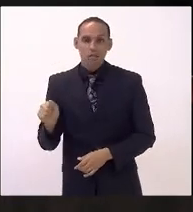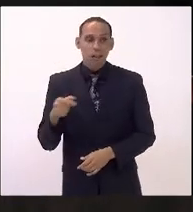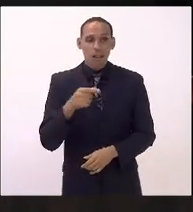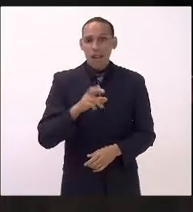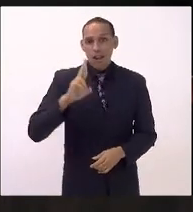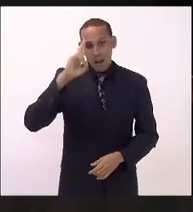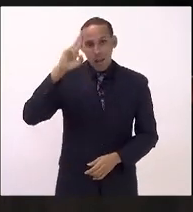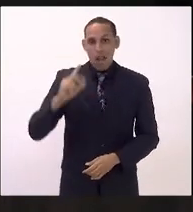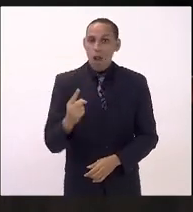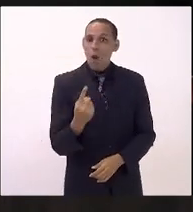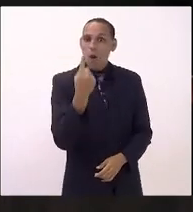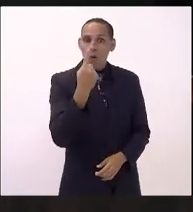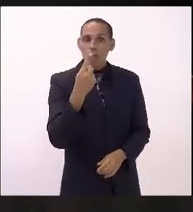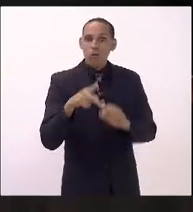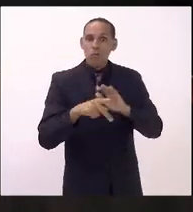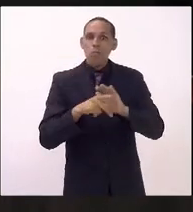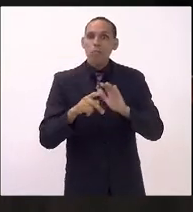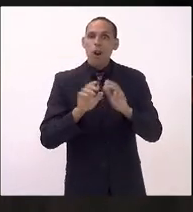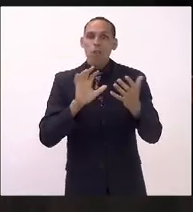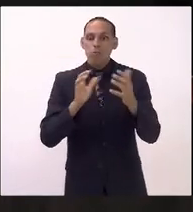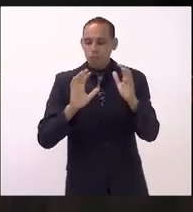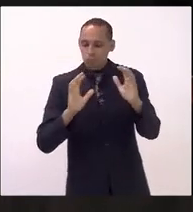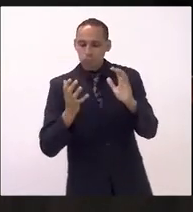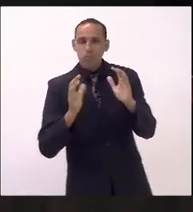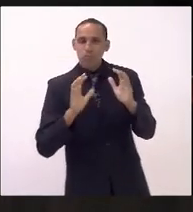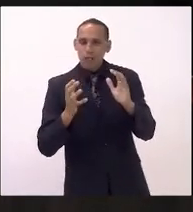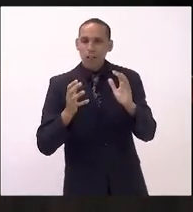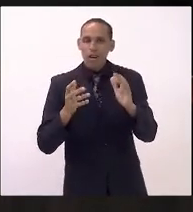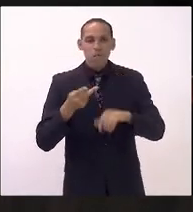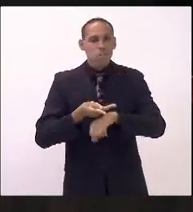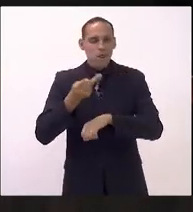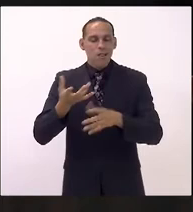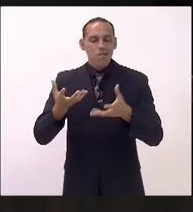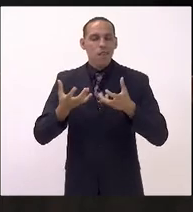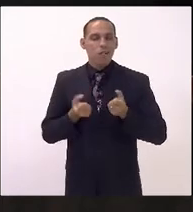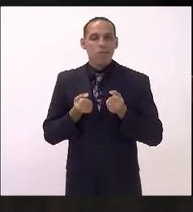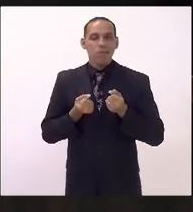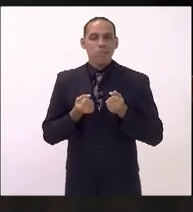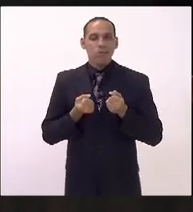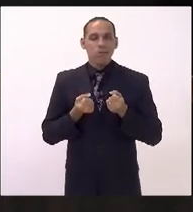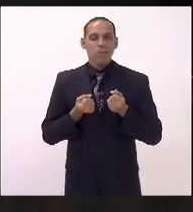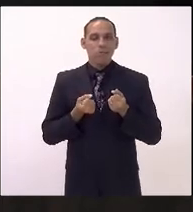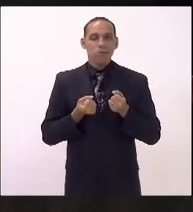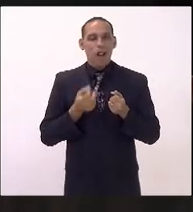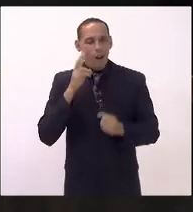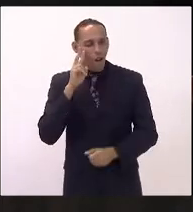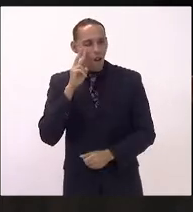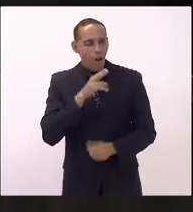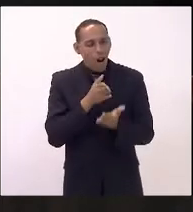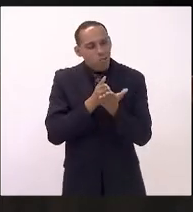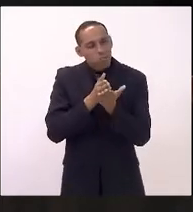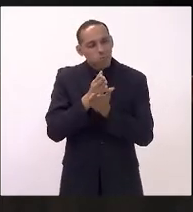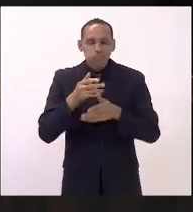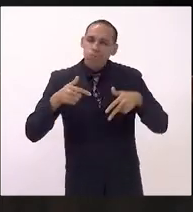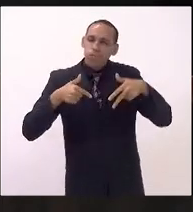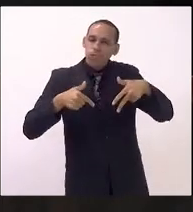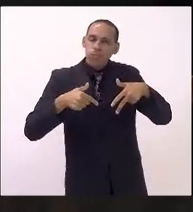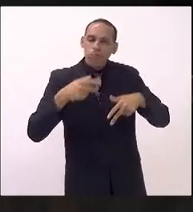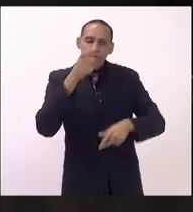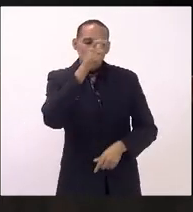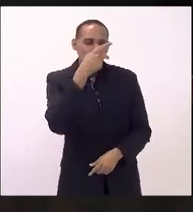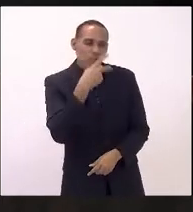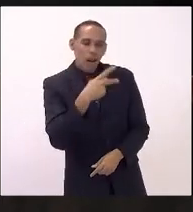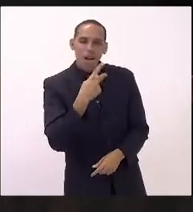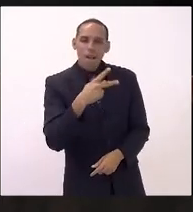líder religioso do Ocidente a ser premiado. Ao olhar para a trajetória de vida e militância dentro